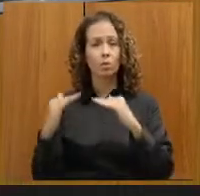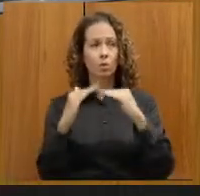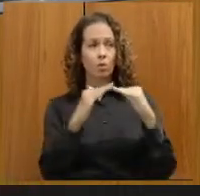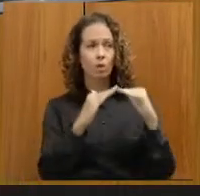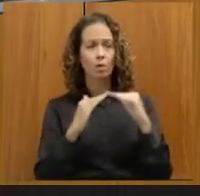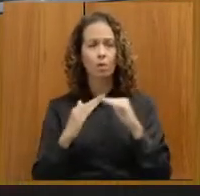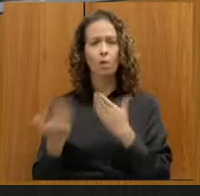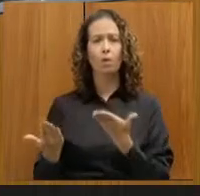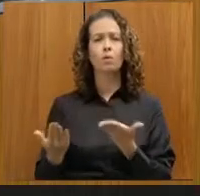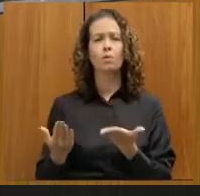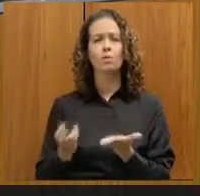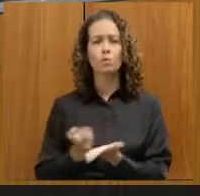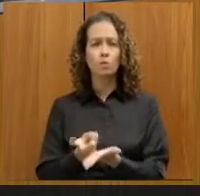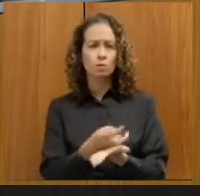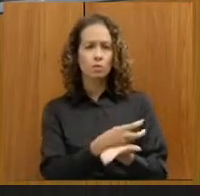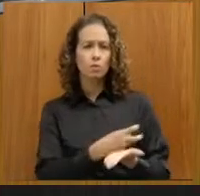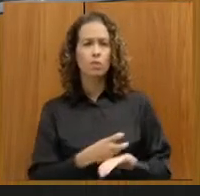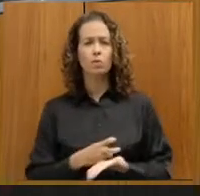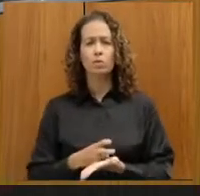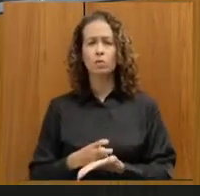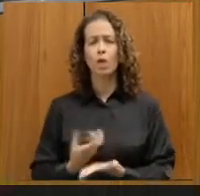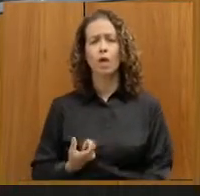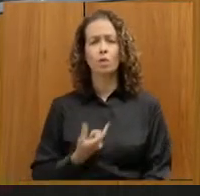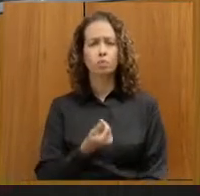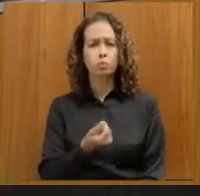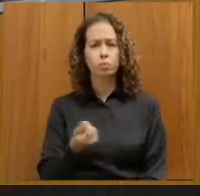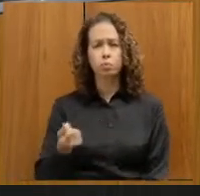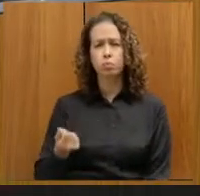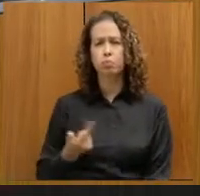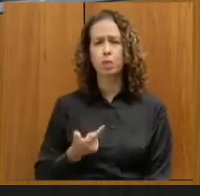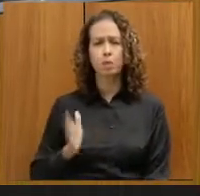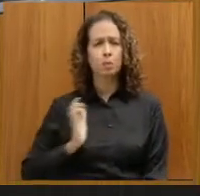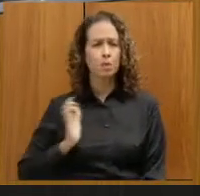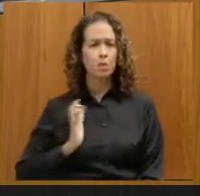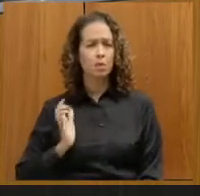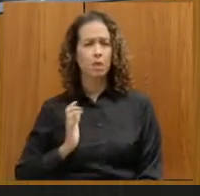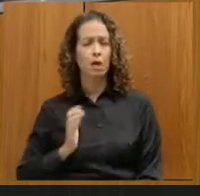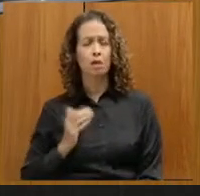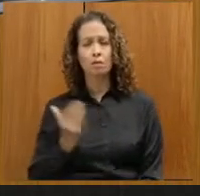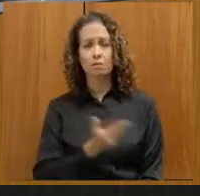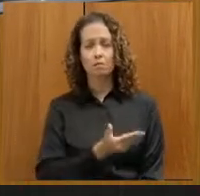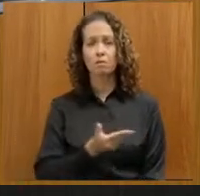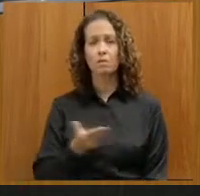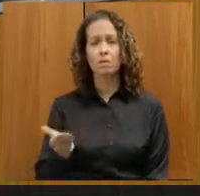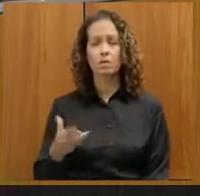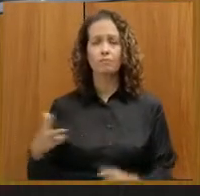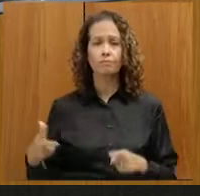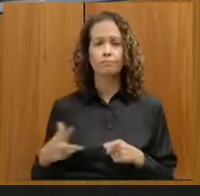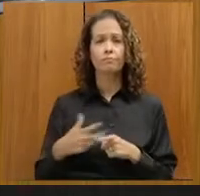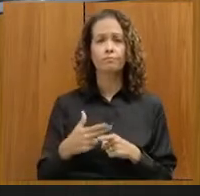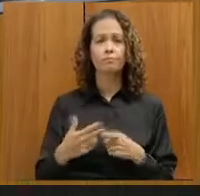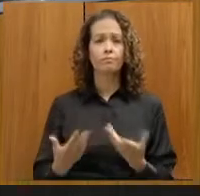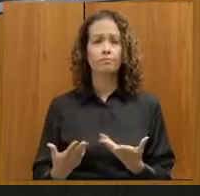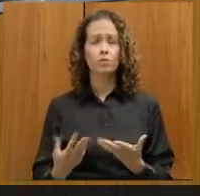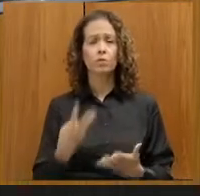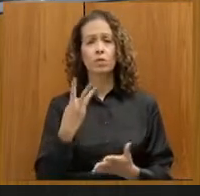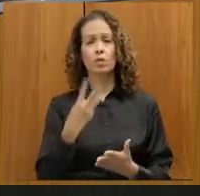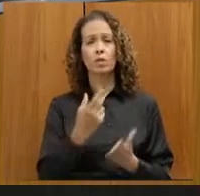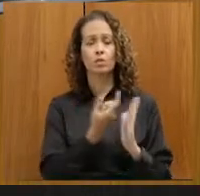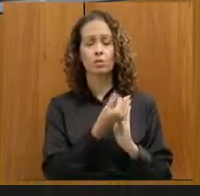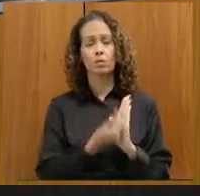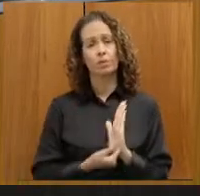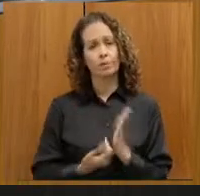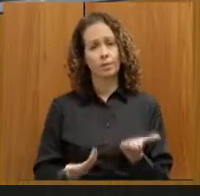vultos milionários não é praticamente vocês estão executando um quarto orçamento dentro de três orçamentos